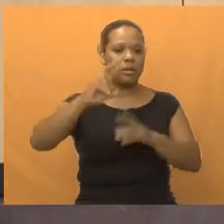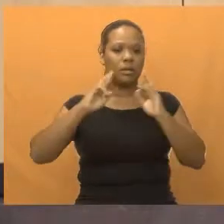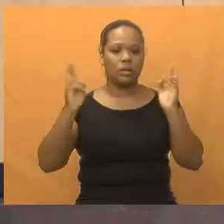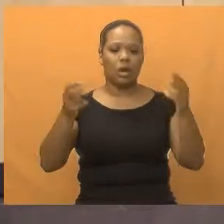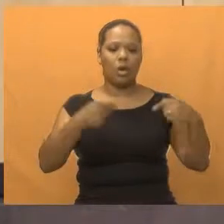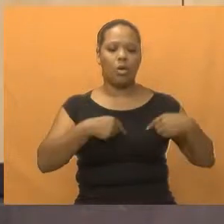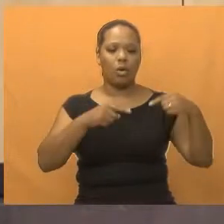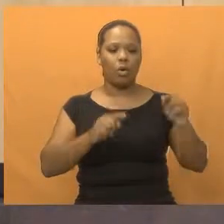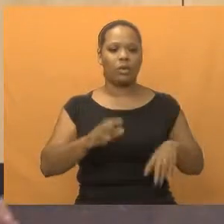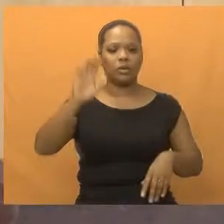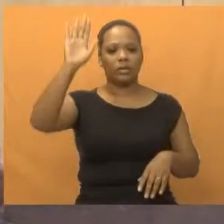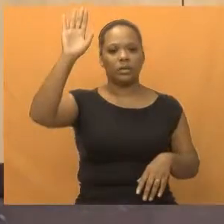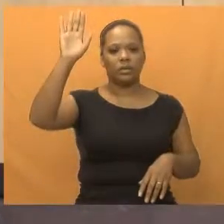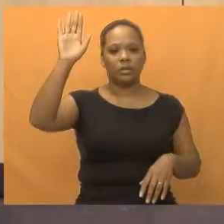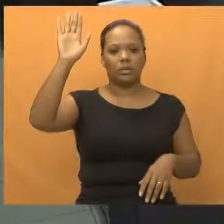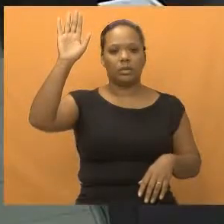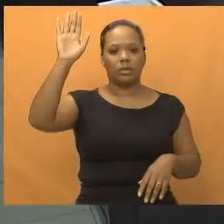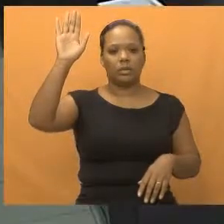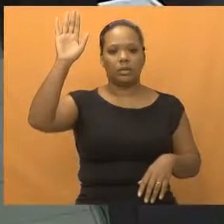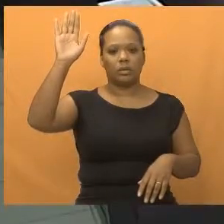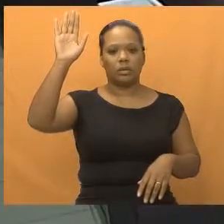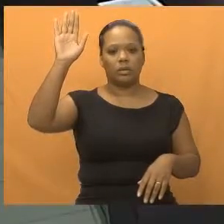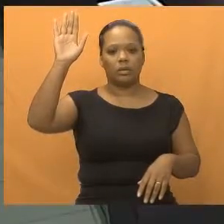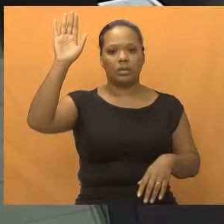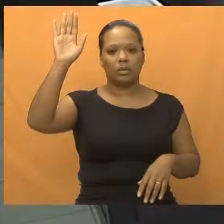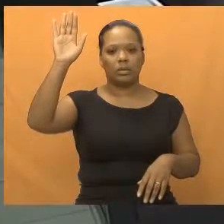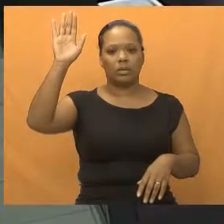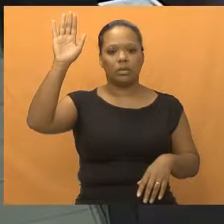contrários se manifesta e levantando o braço